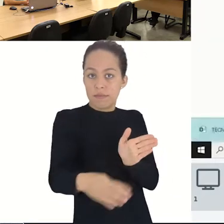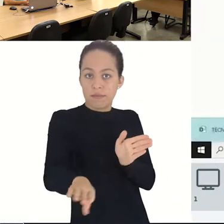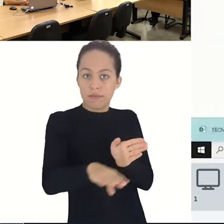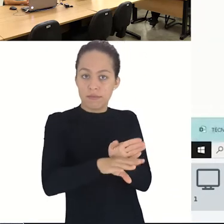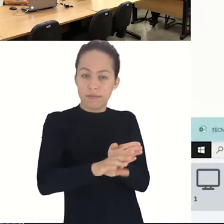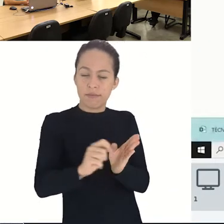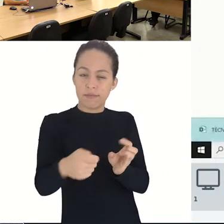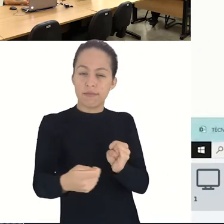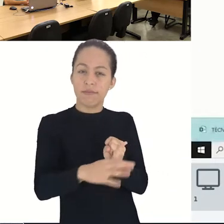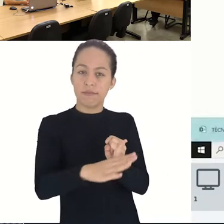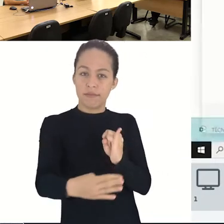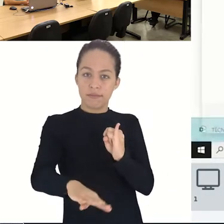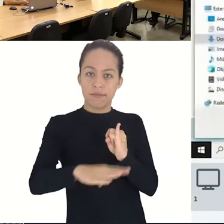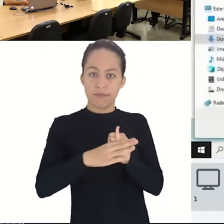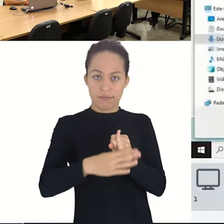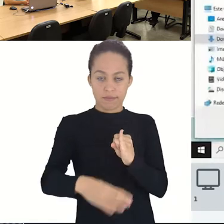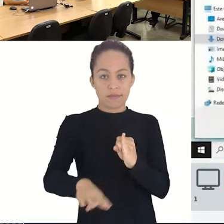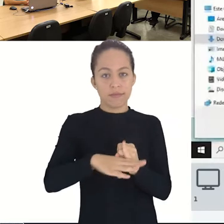Mateus